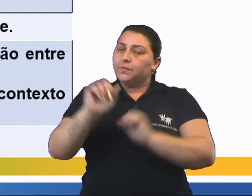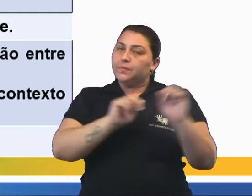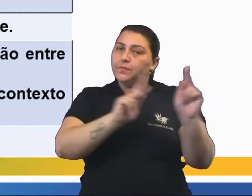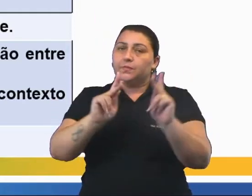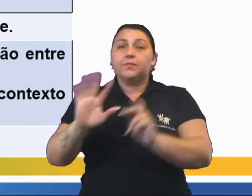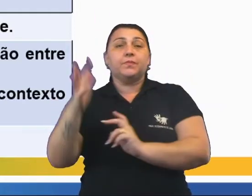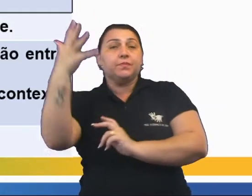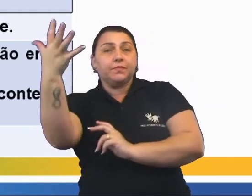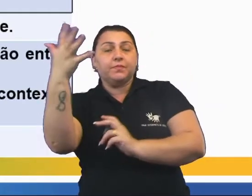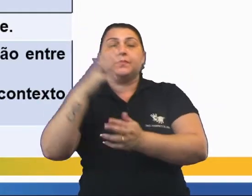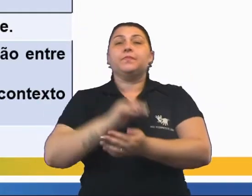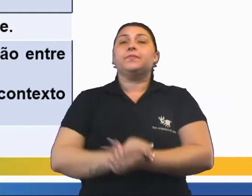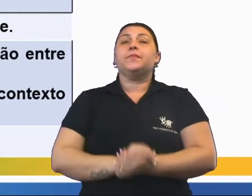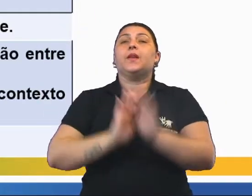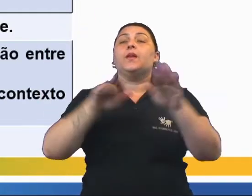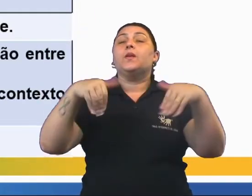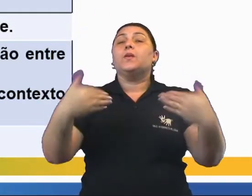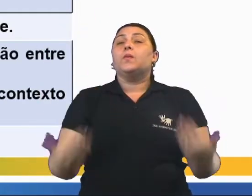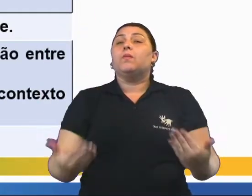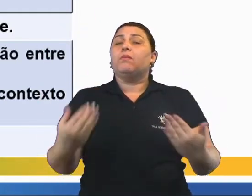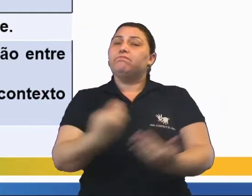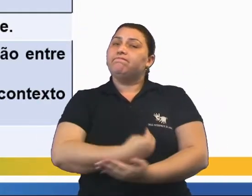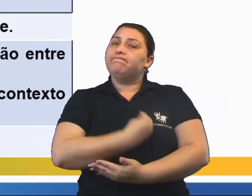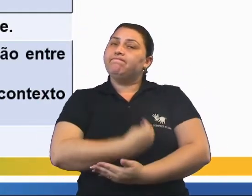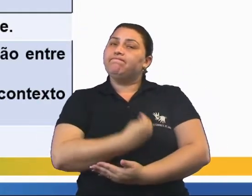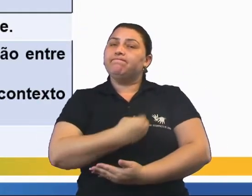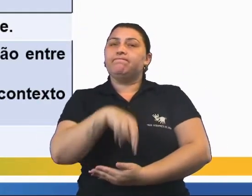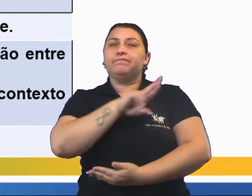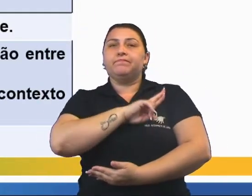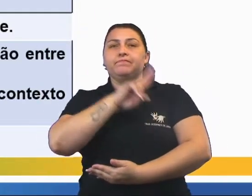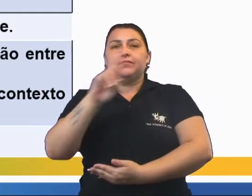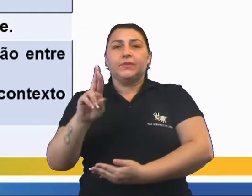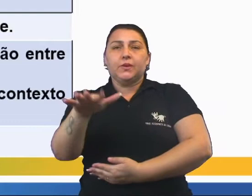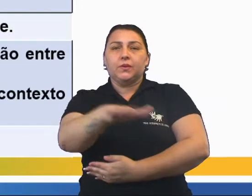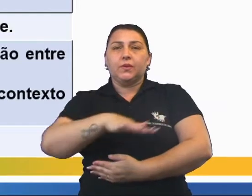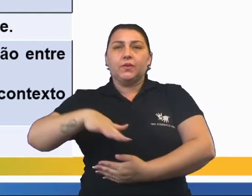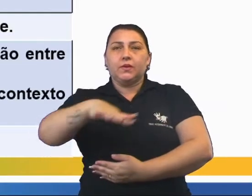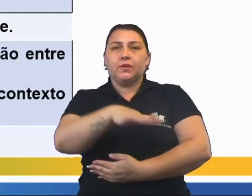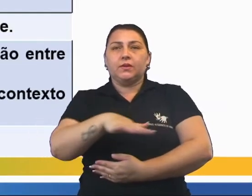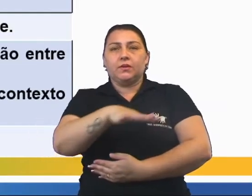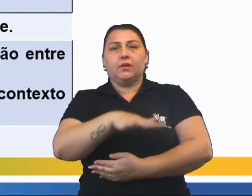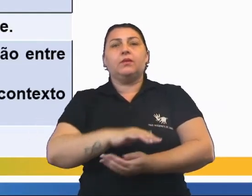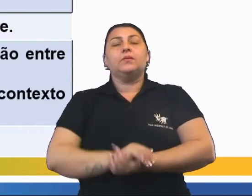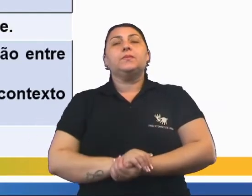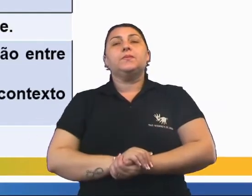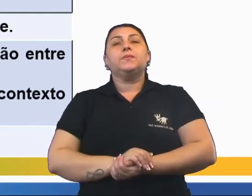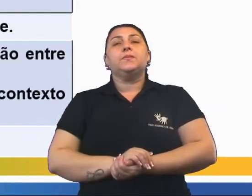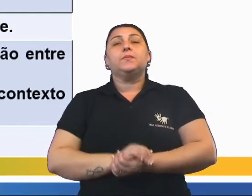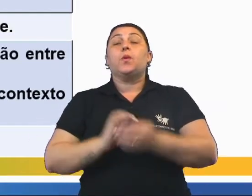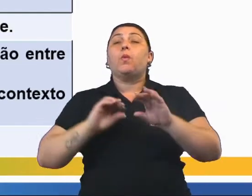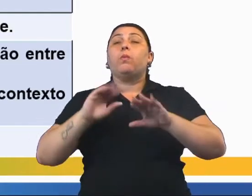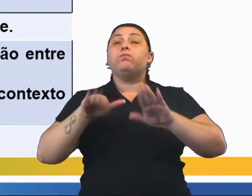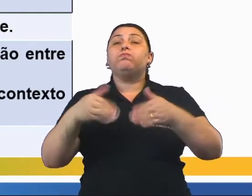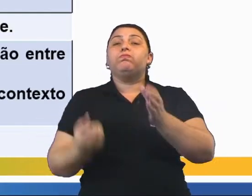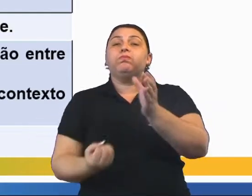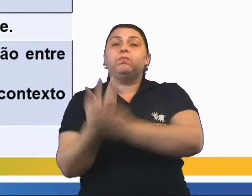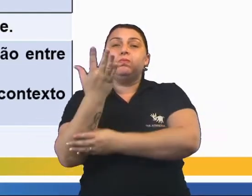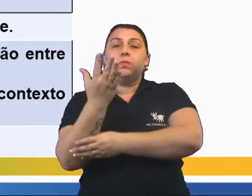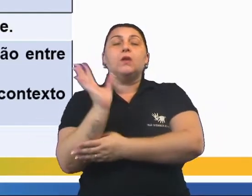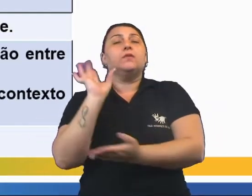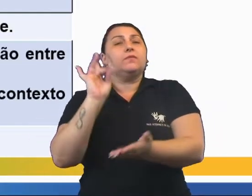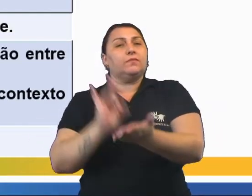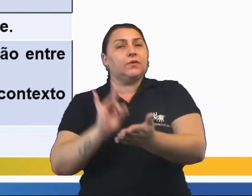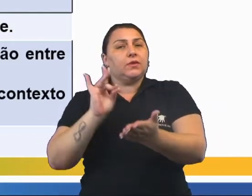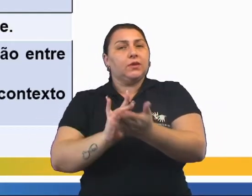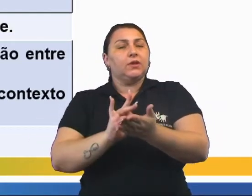os acontecimentos? Qual é a presença da religião no meio social? Quando que essa religião surgiu? Que